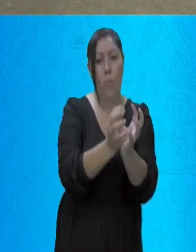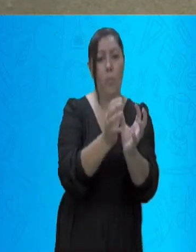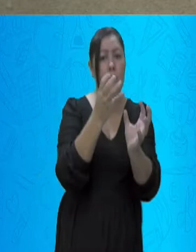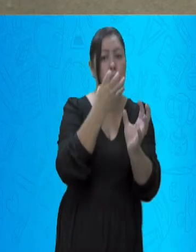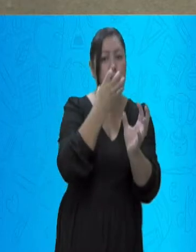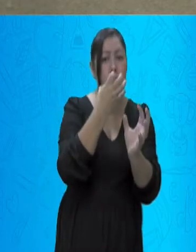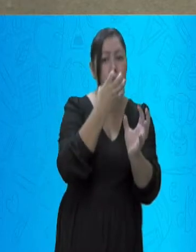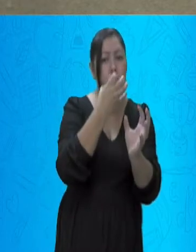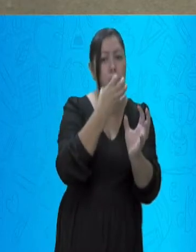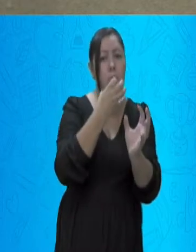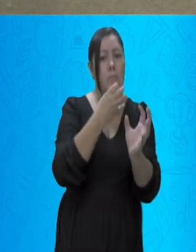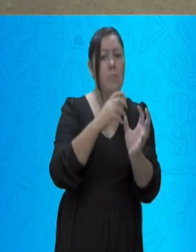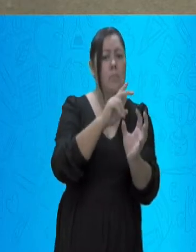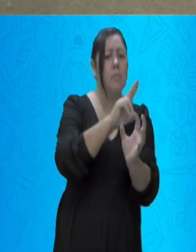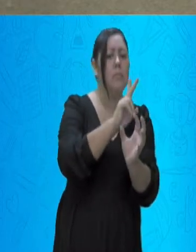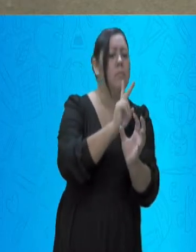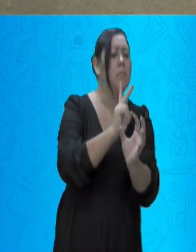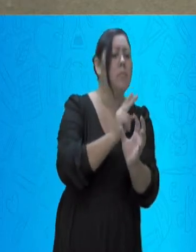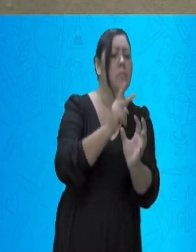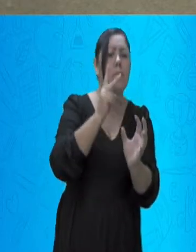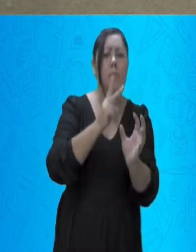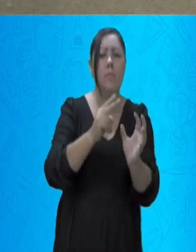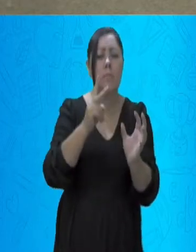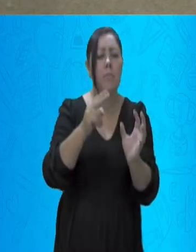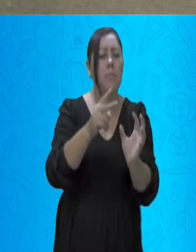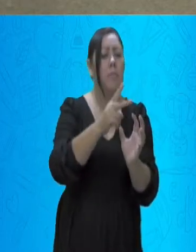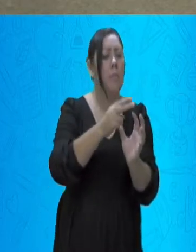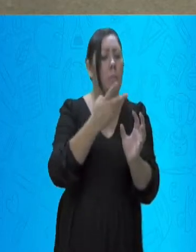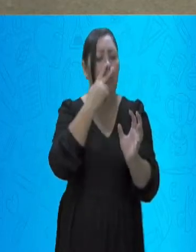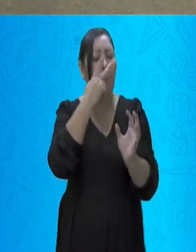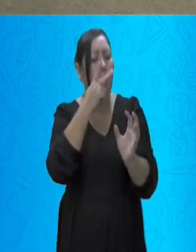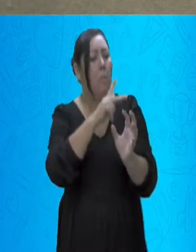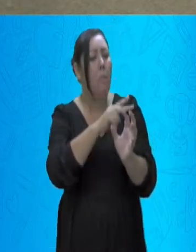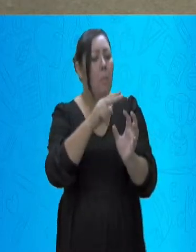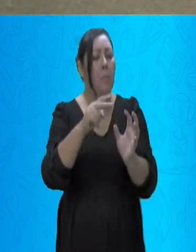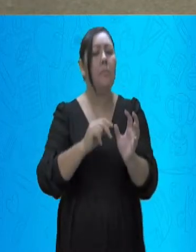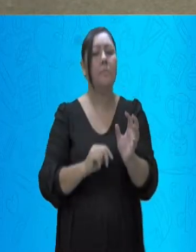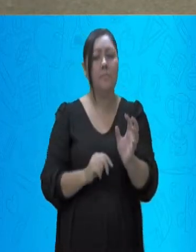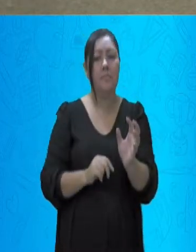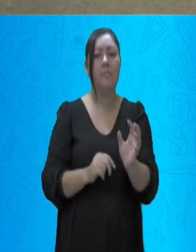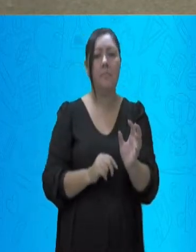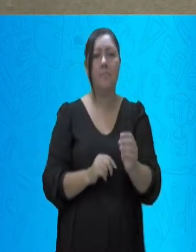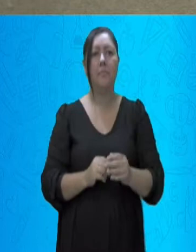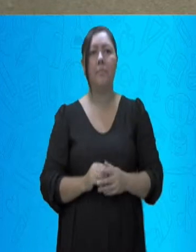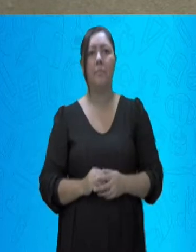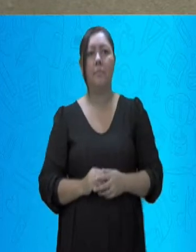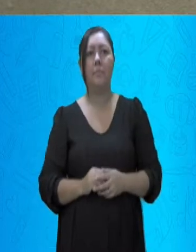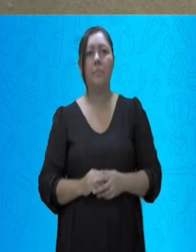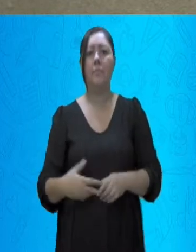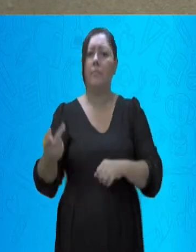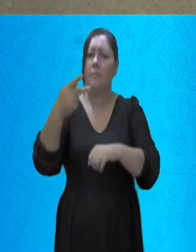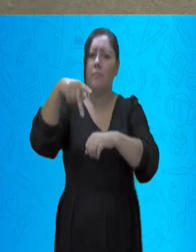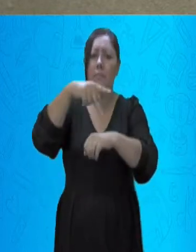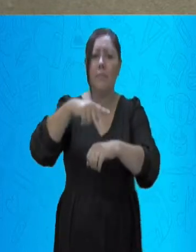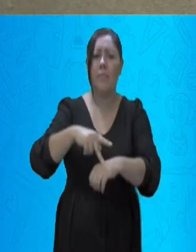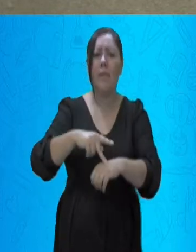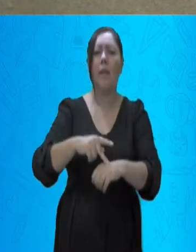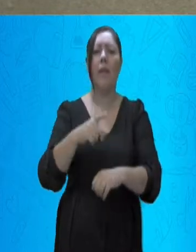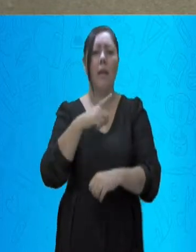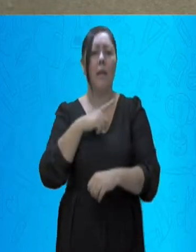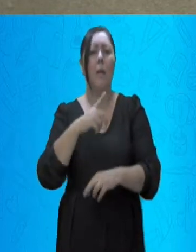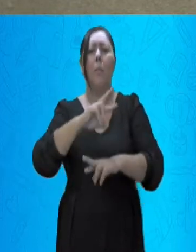é cachorro. Ele é um substantivo comum. País, a gente tem vários